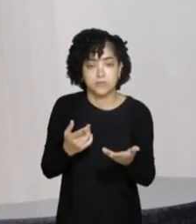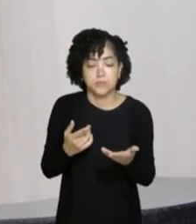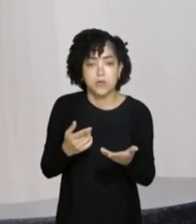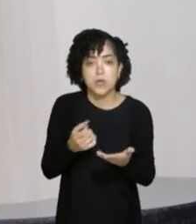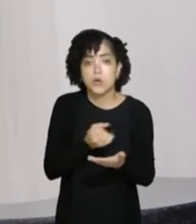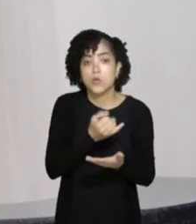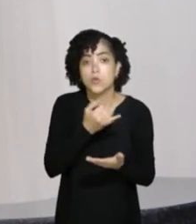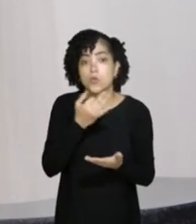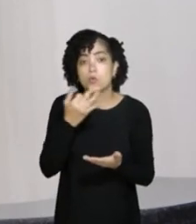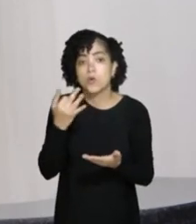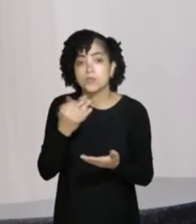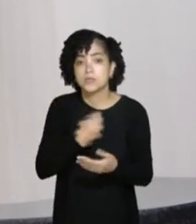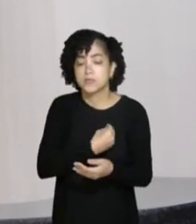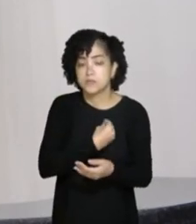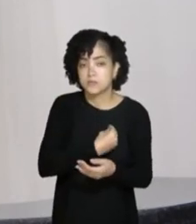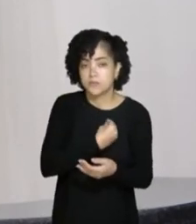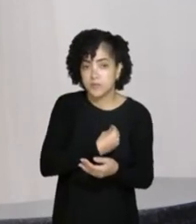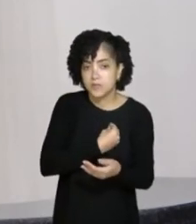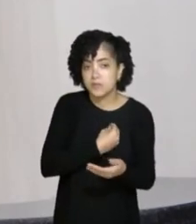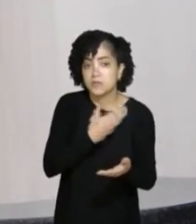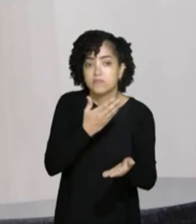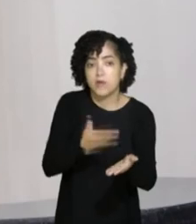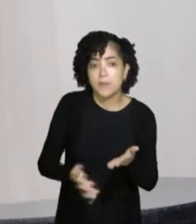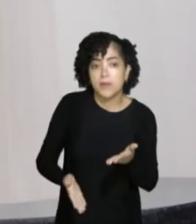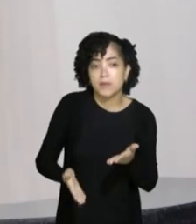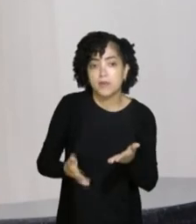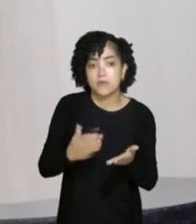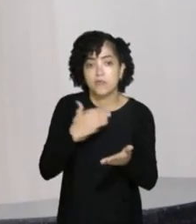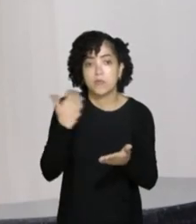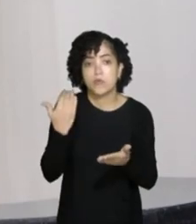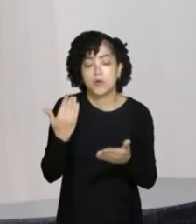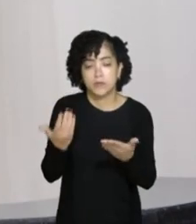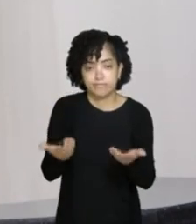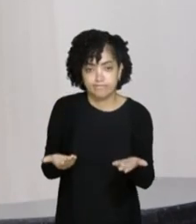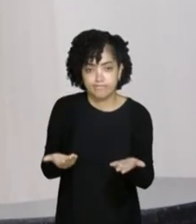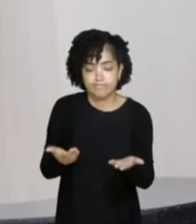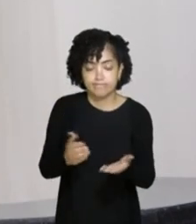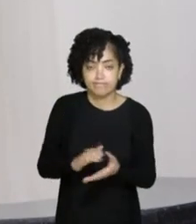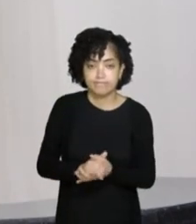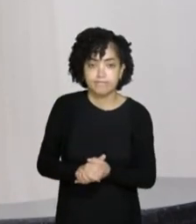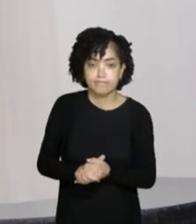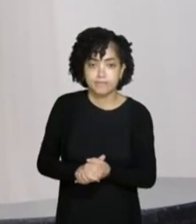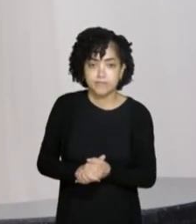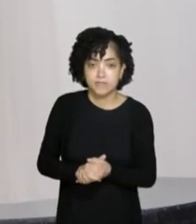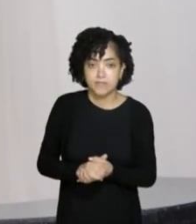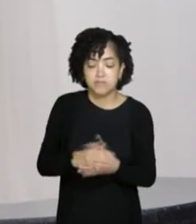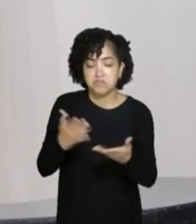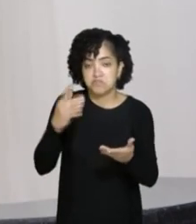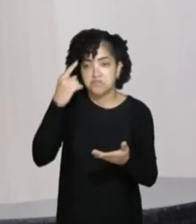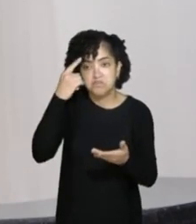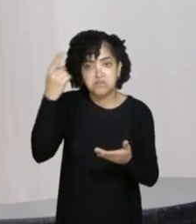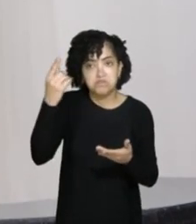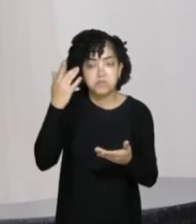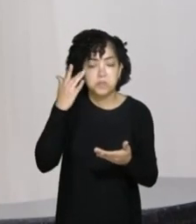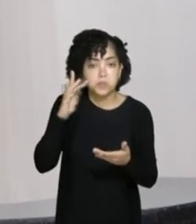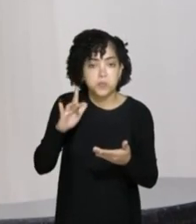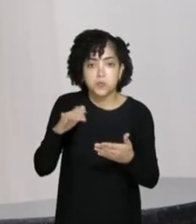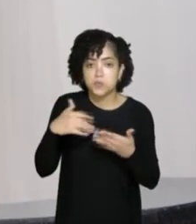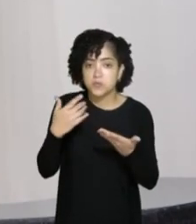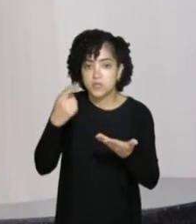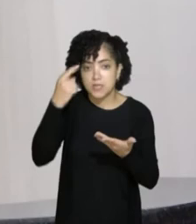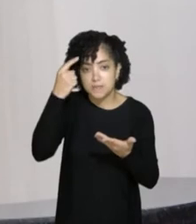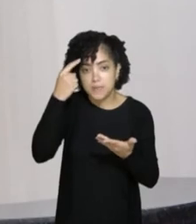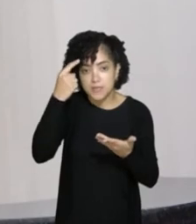Quantas mais vidas nós vamos perder em razão disso? Eu não sei de onde partiu esta